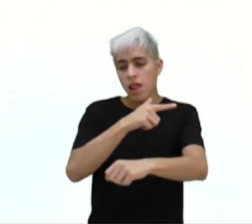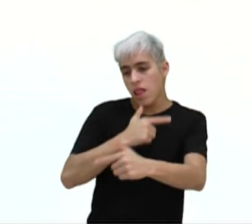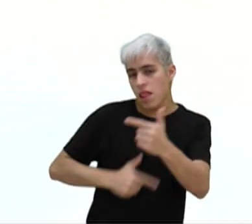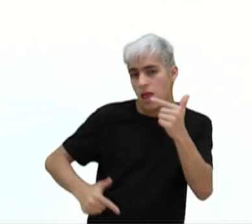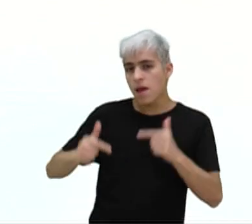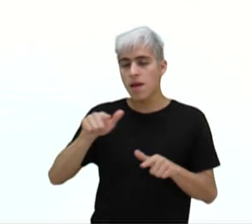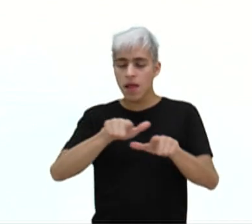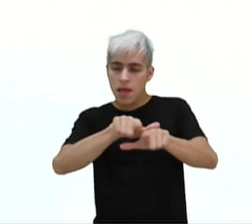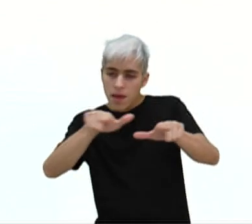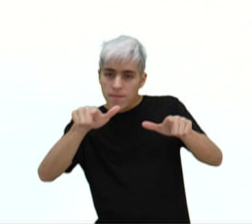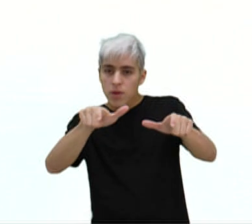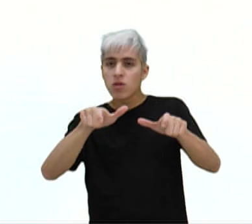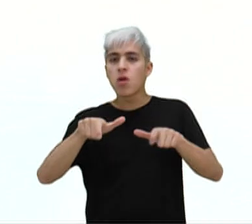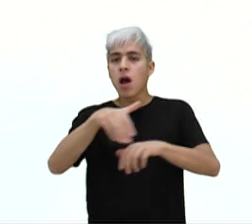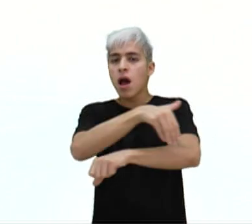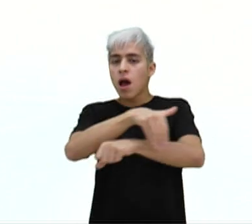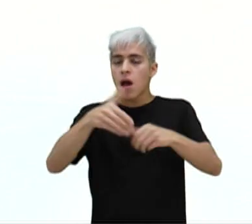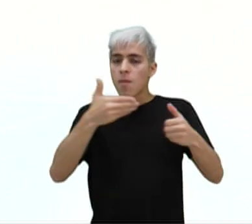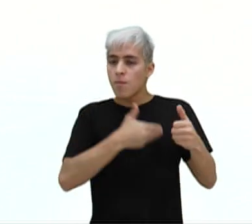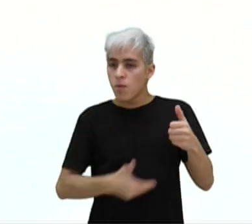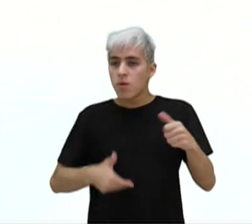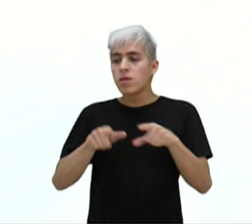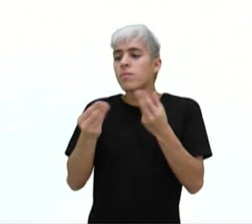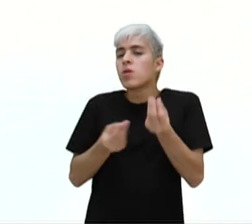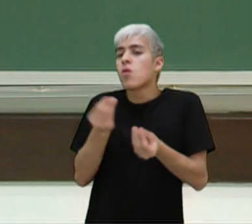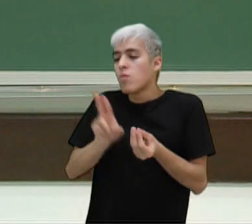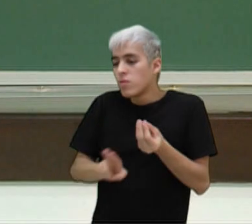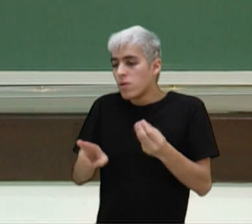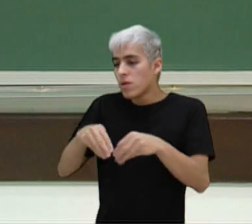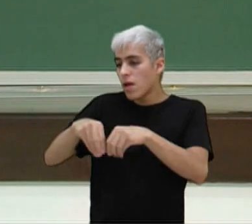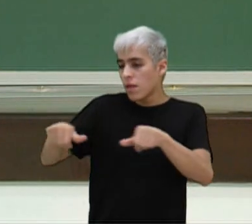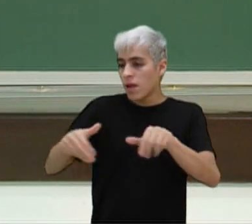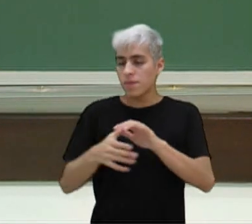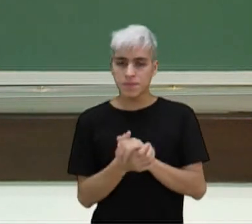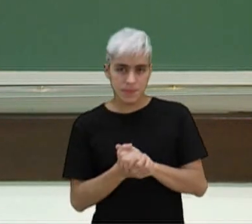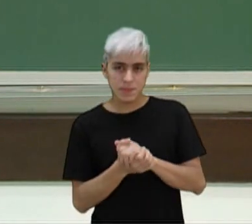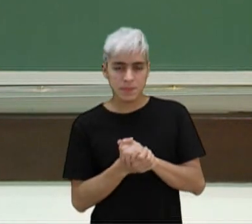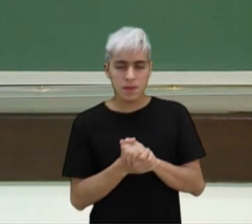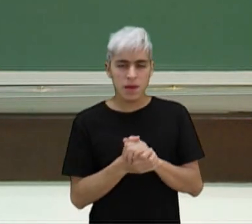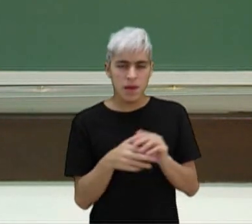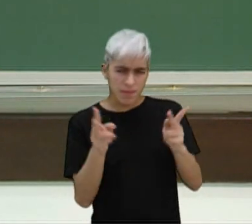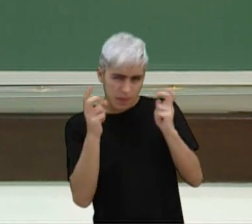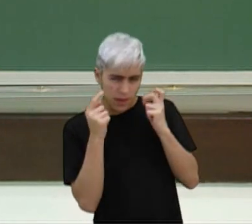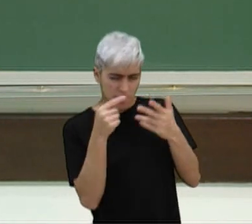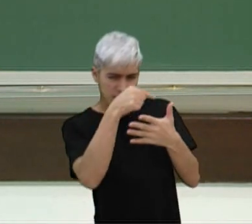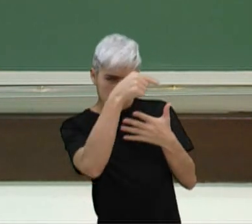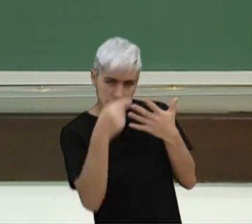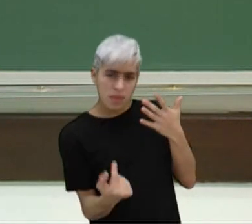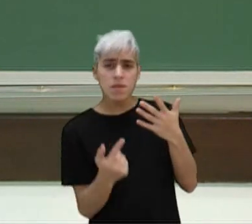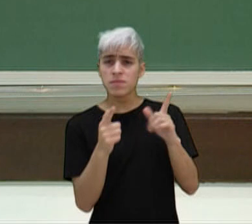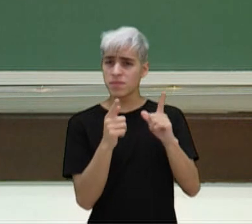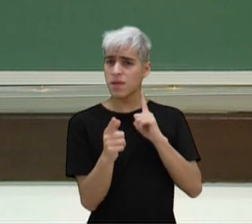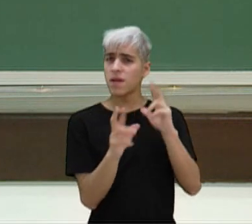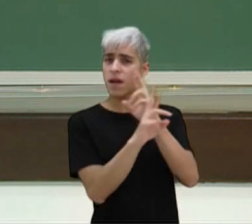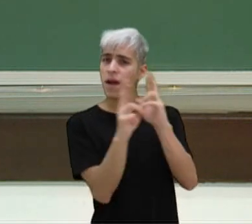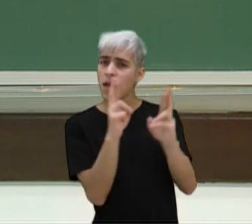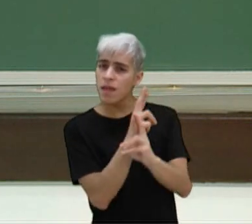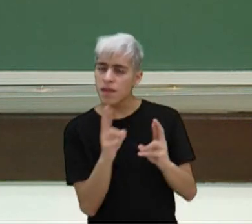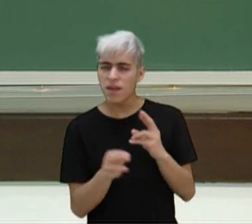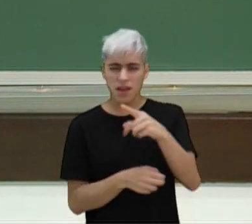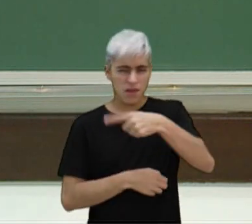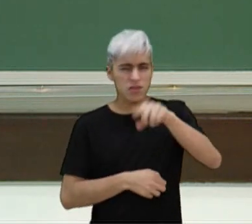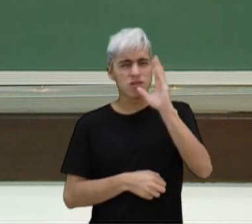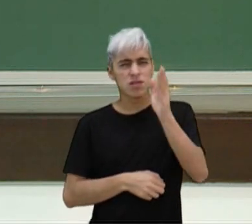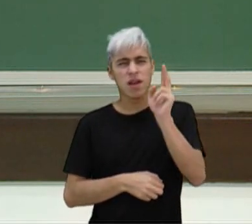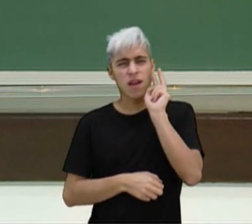orientação e a disciplina da ocupação do solo. Aí você percebe que todos esses elementos estão relacionados. Você já deve